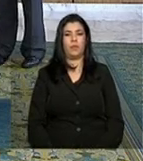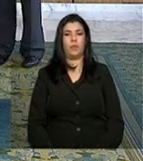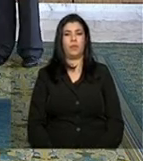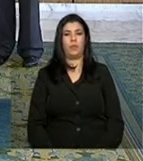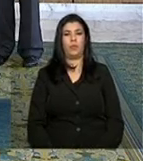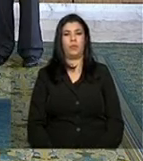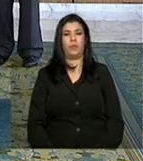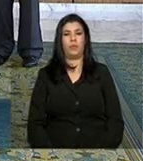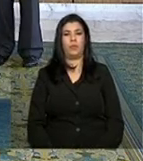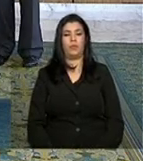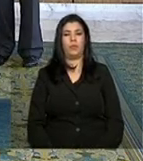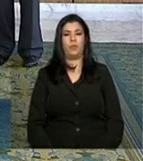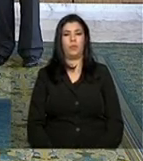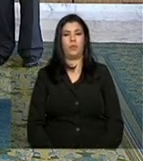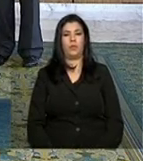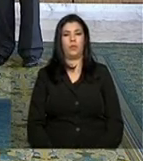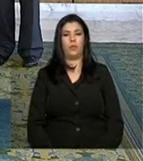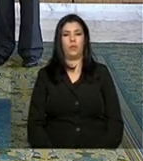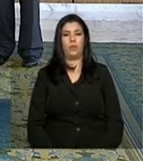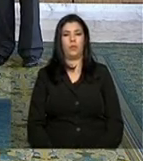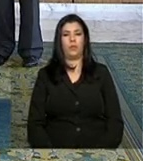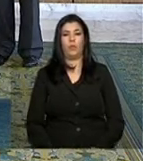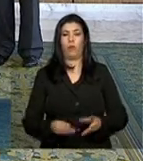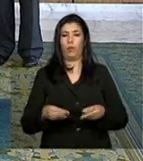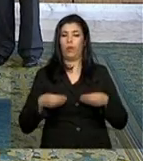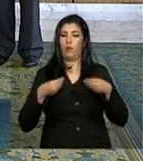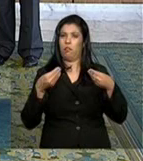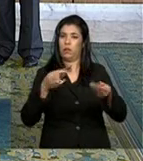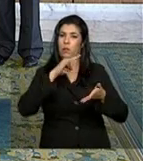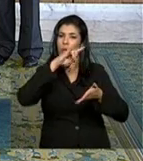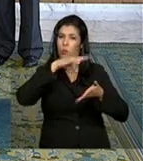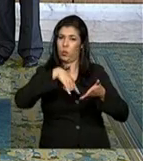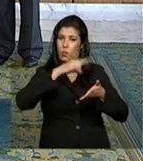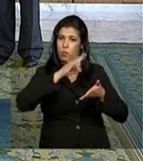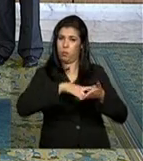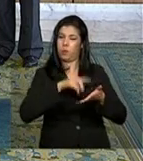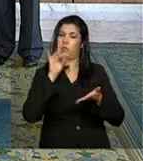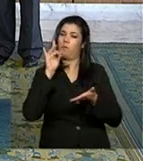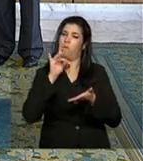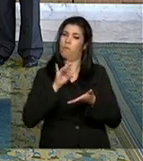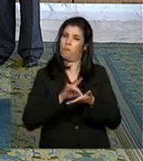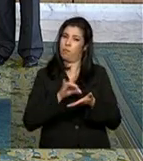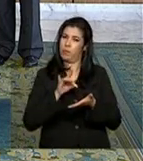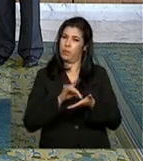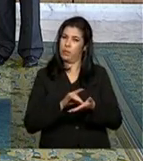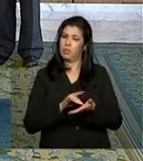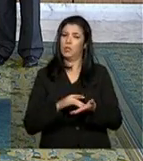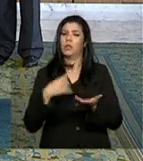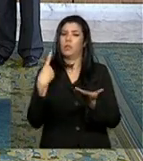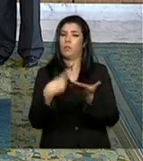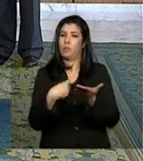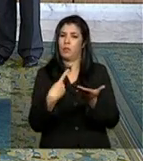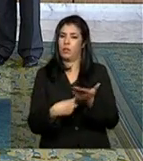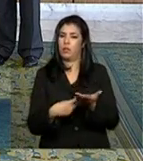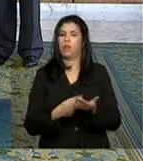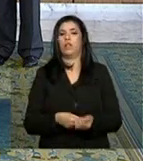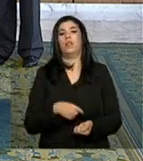Então, essa entrega das credenciais é uma formalidade estabelecida pela Convenção de